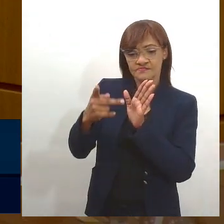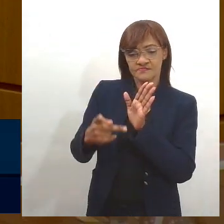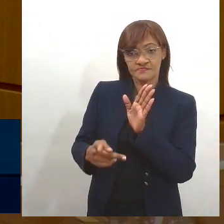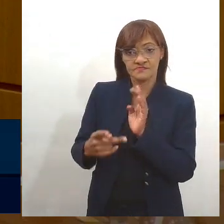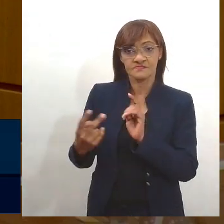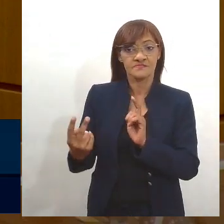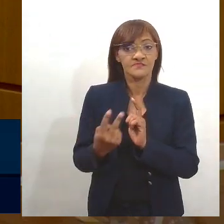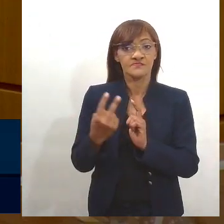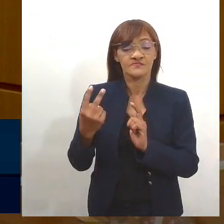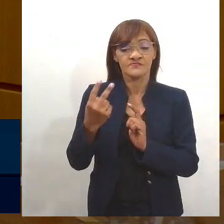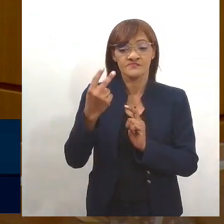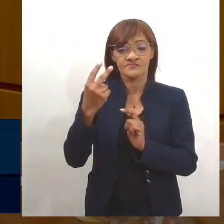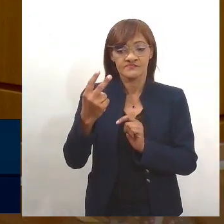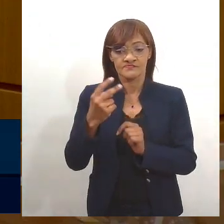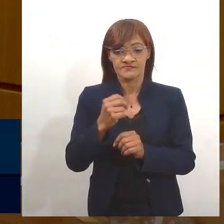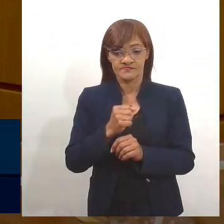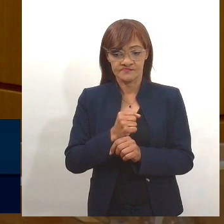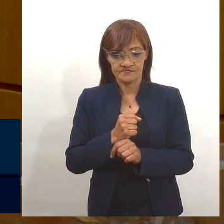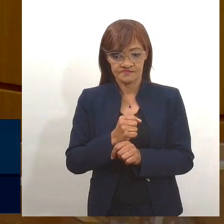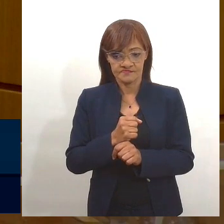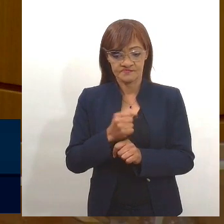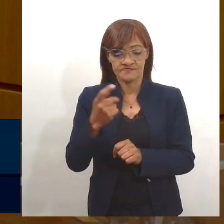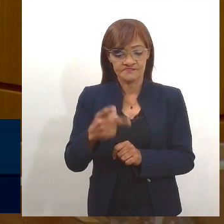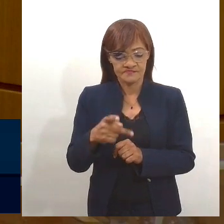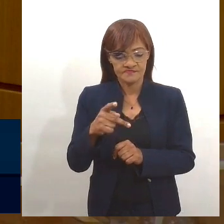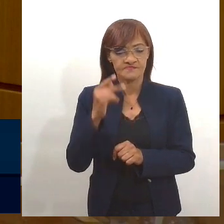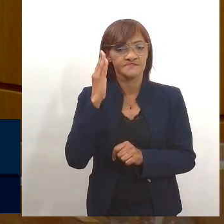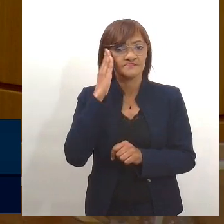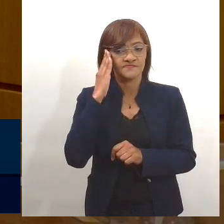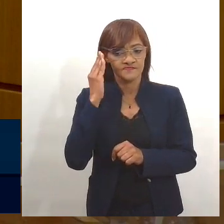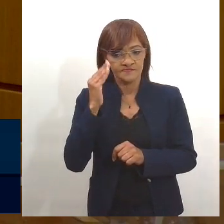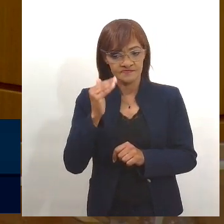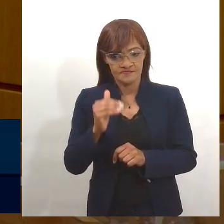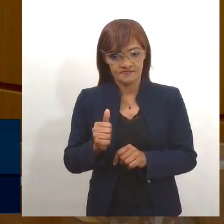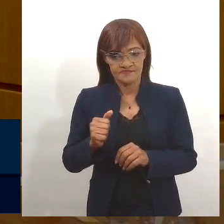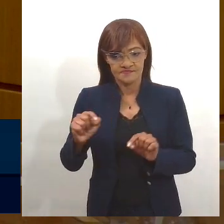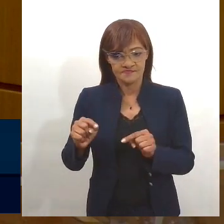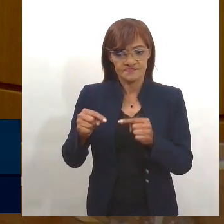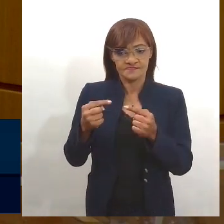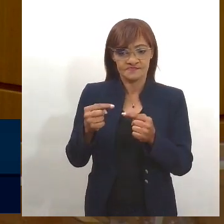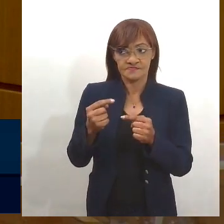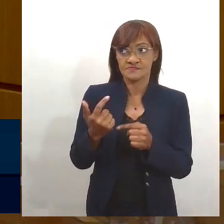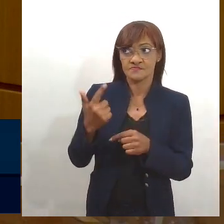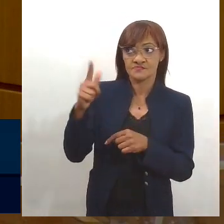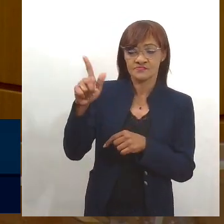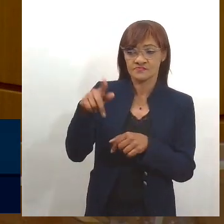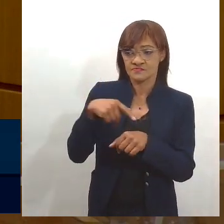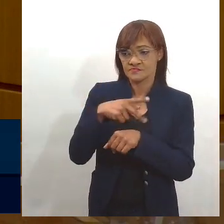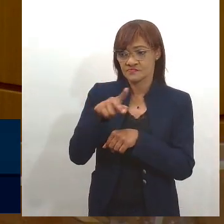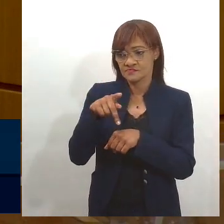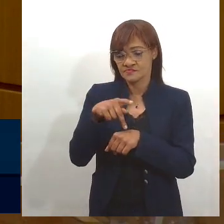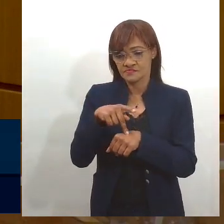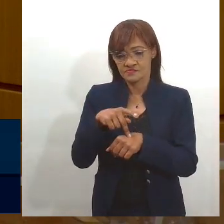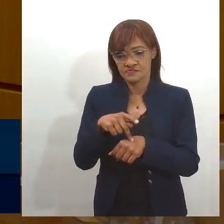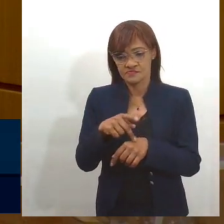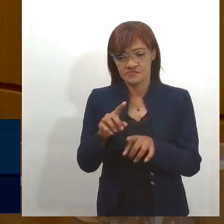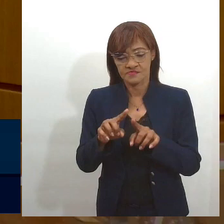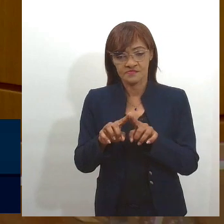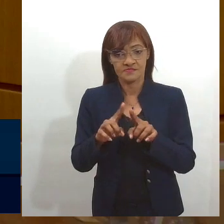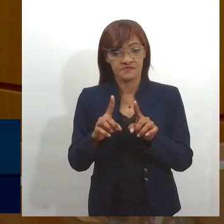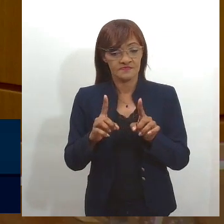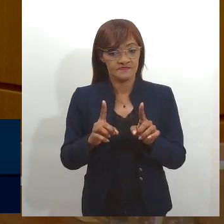A gente sabe que os nossos competidores são todos internacionais, mas ainda assim a gente consegue fazer grande